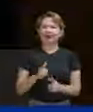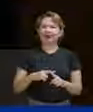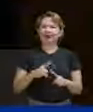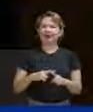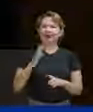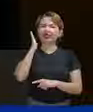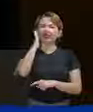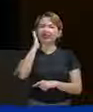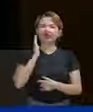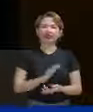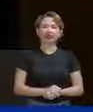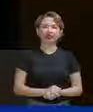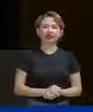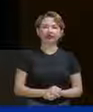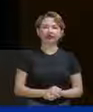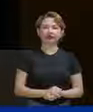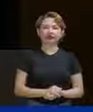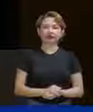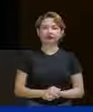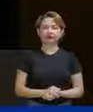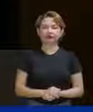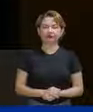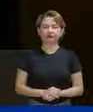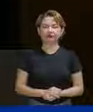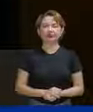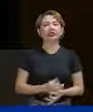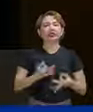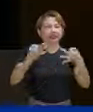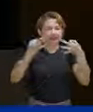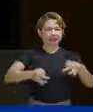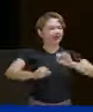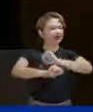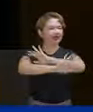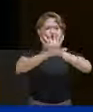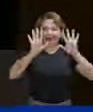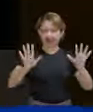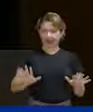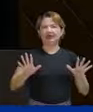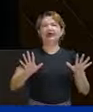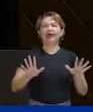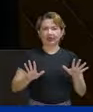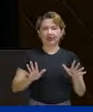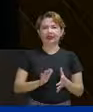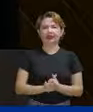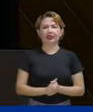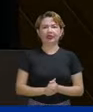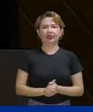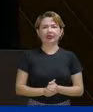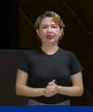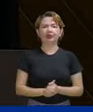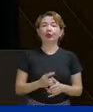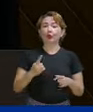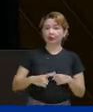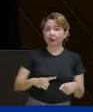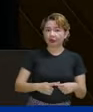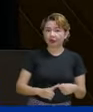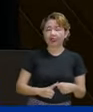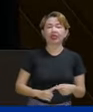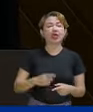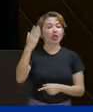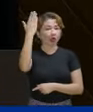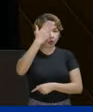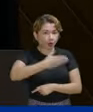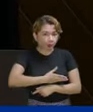decisão impugnada possui fundamentação clara e coerente, tendo sido baseada na ausência de comprovação da distribuição do